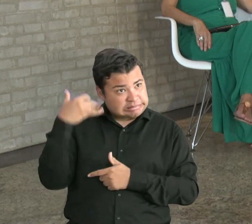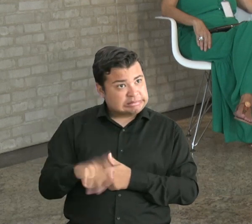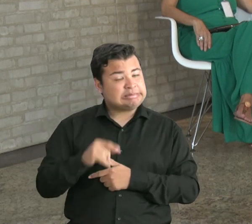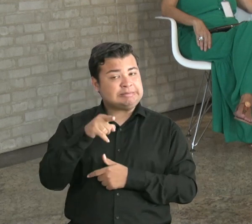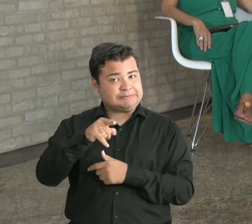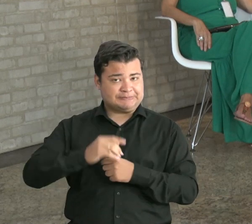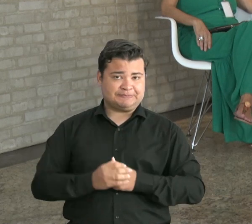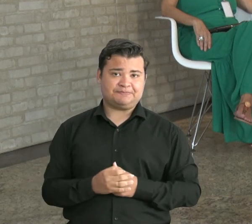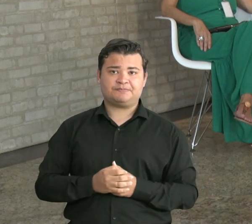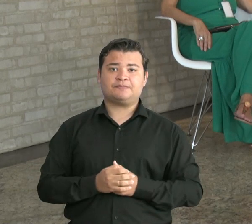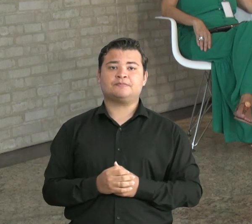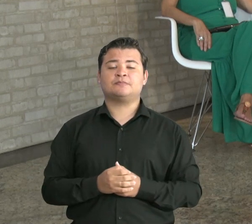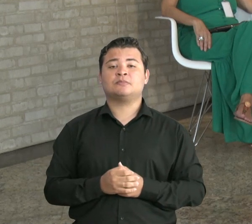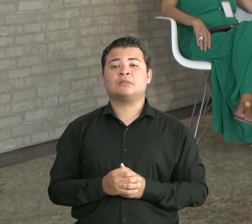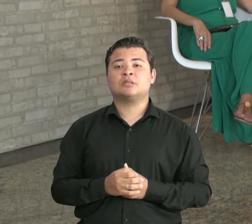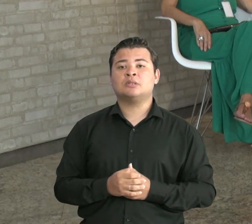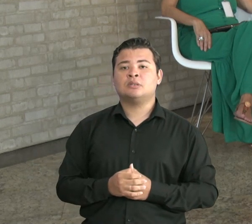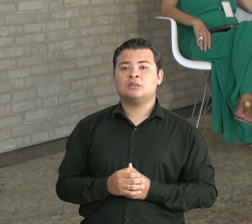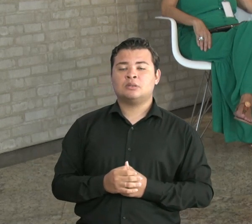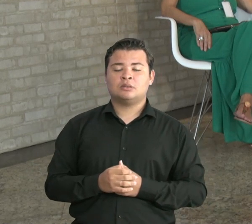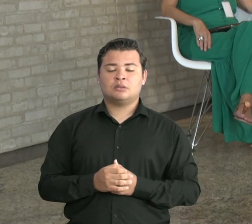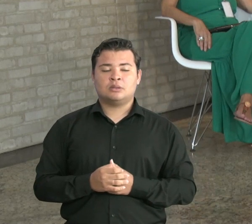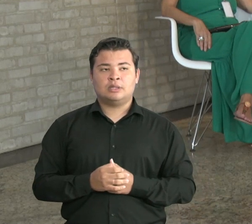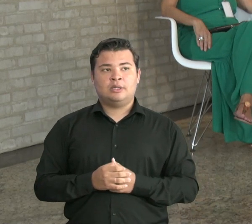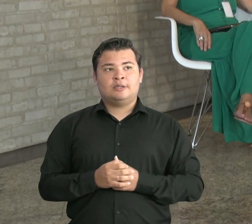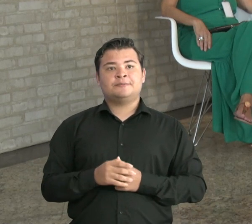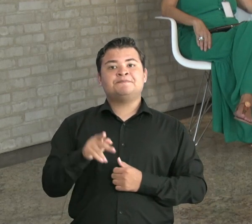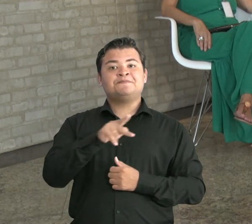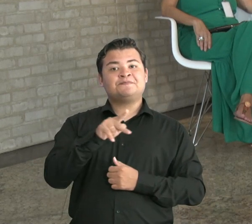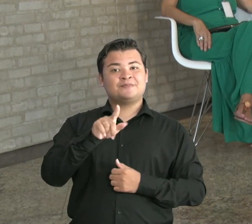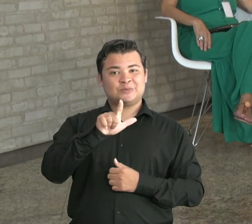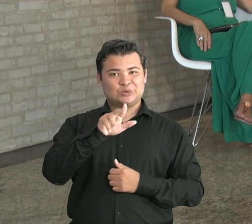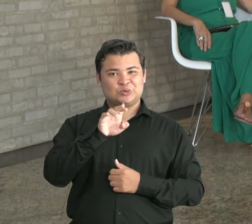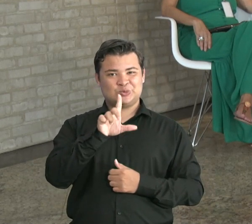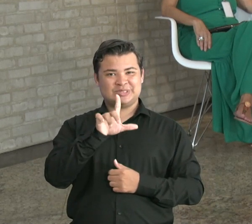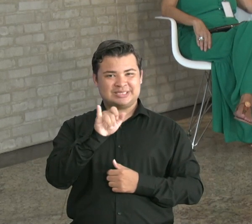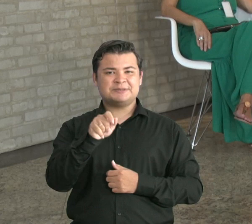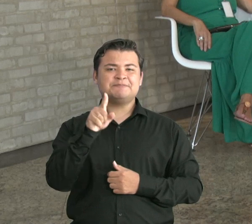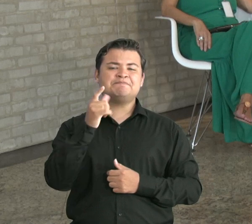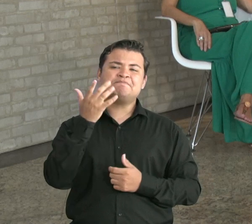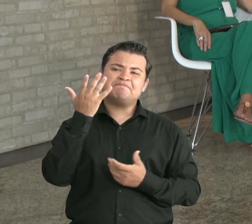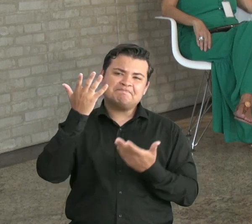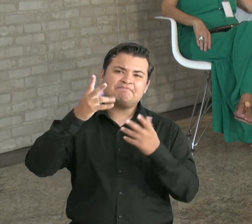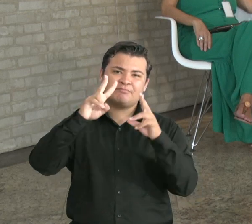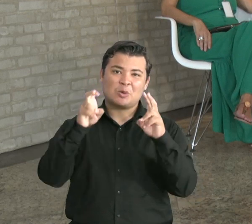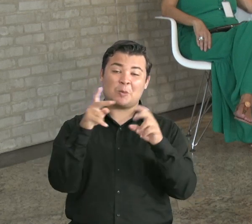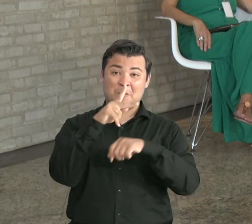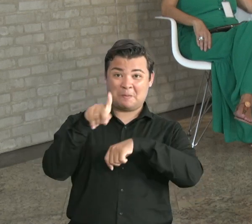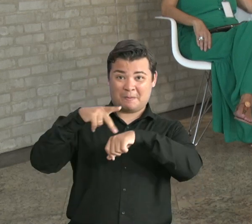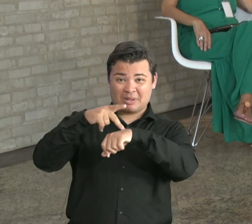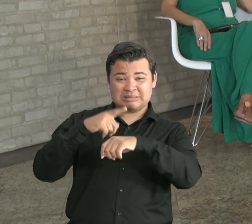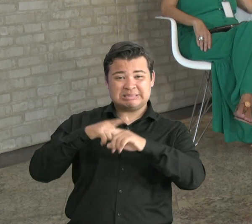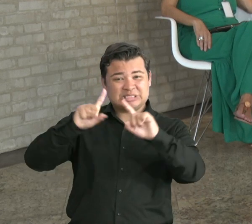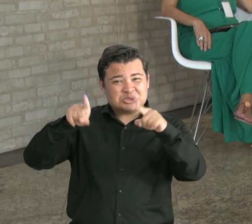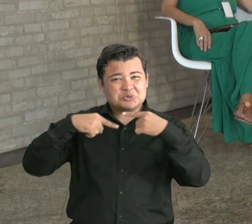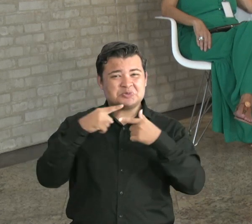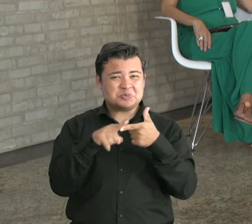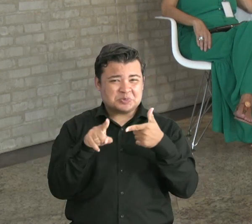Professora Lueli, pensando em desafios do país, mas nos quais a universidade pode ser